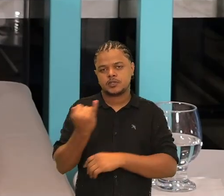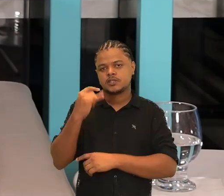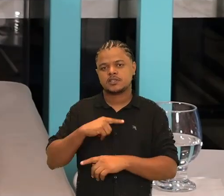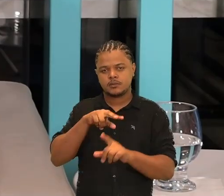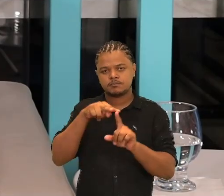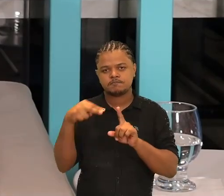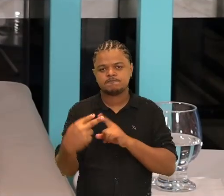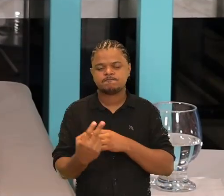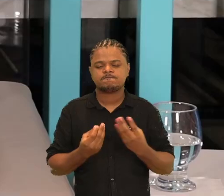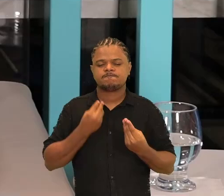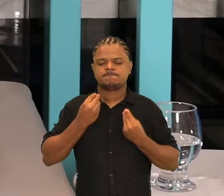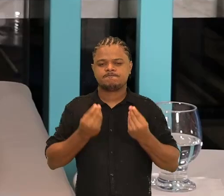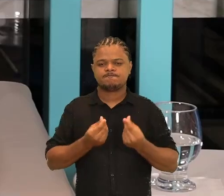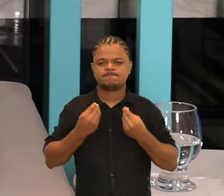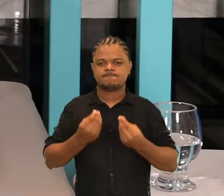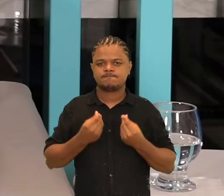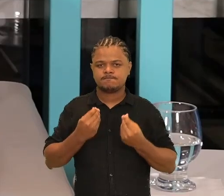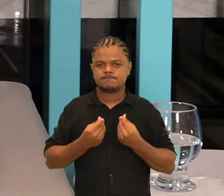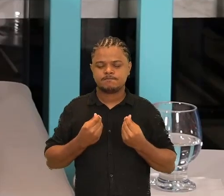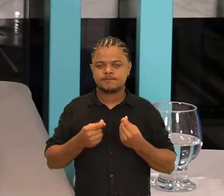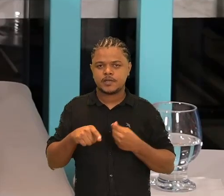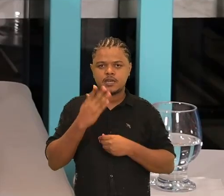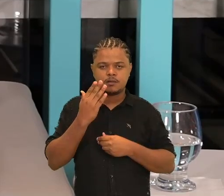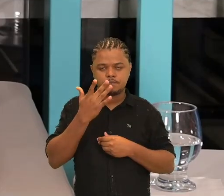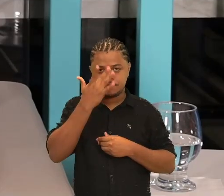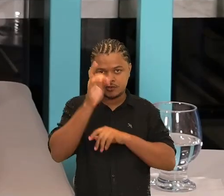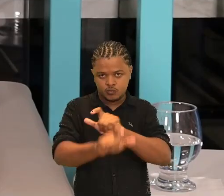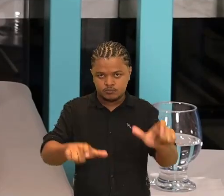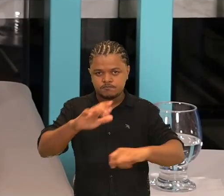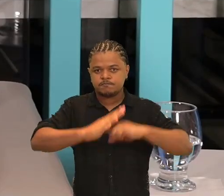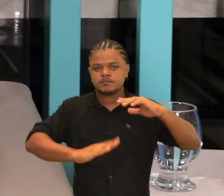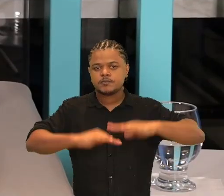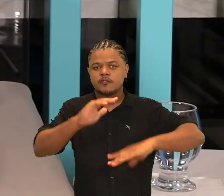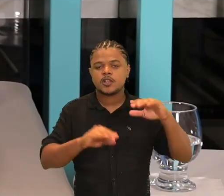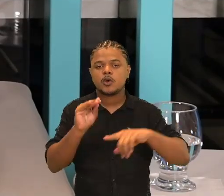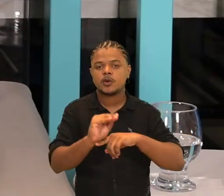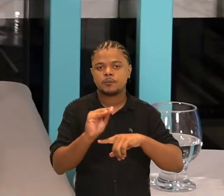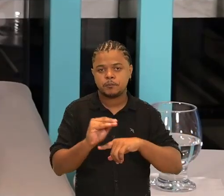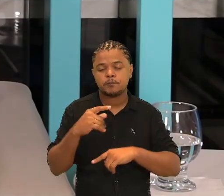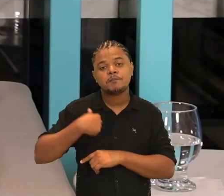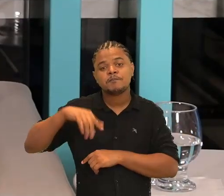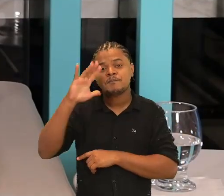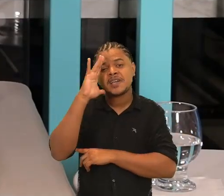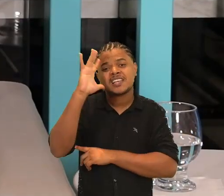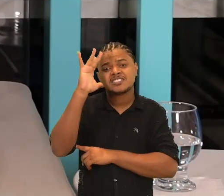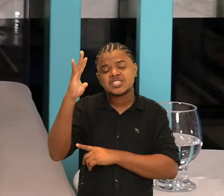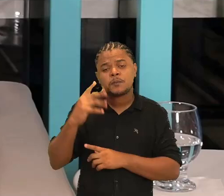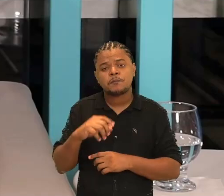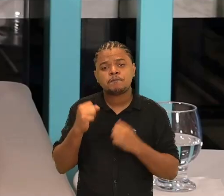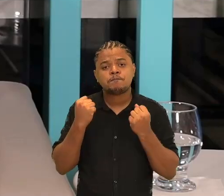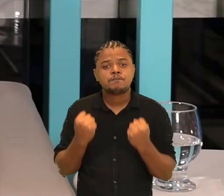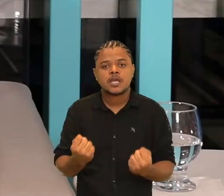né, sensível para quem cuida, para os cuidadores. Porque imaginem a sobrecarga, né, que